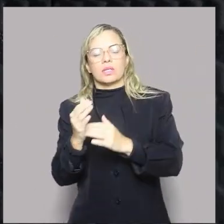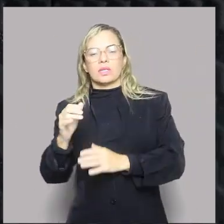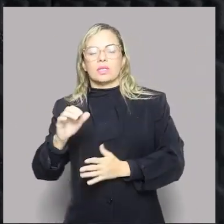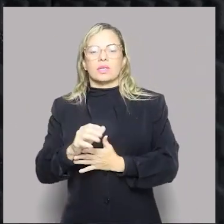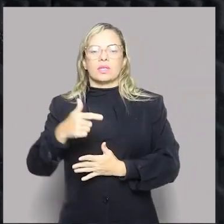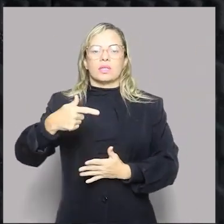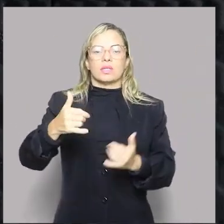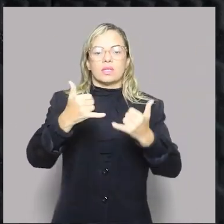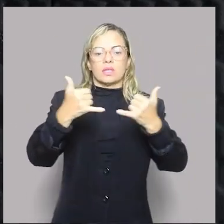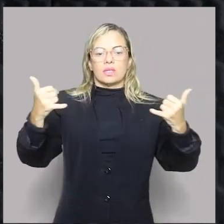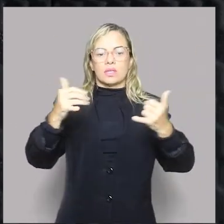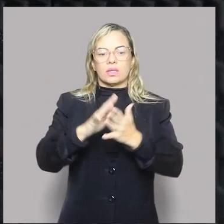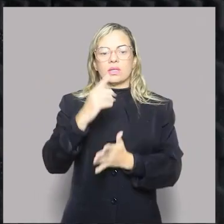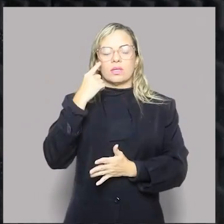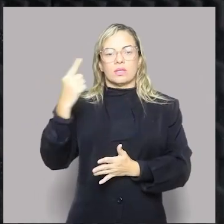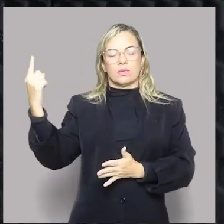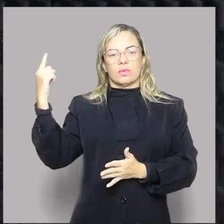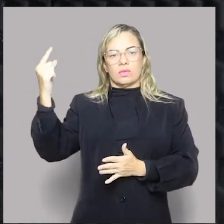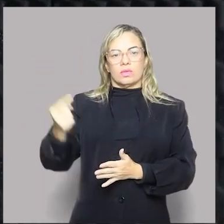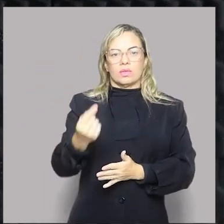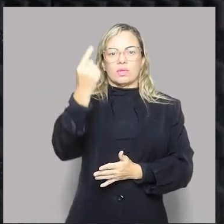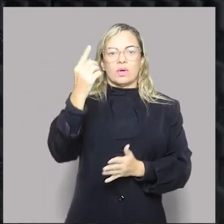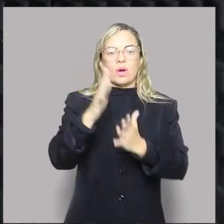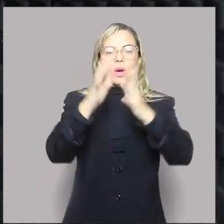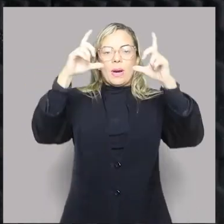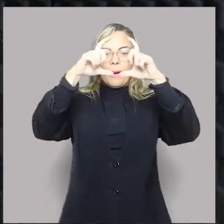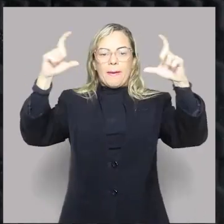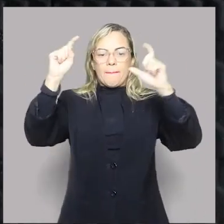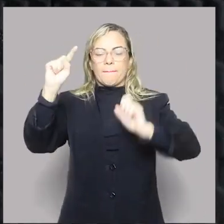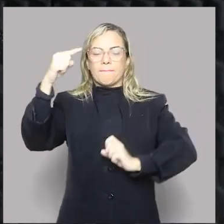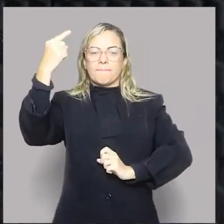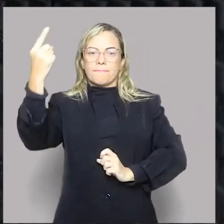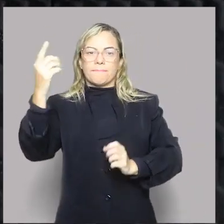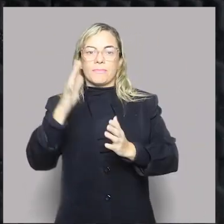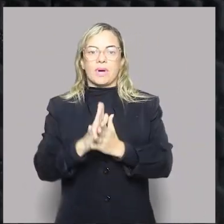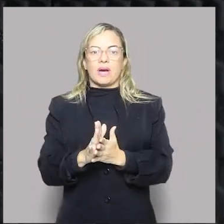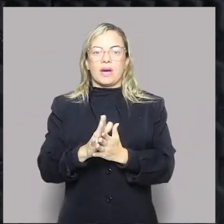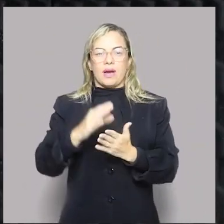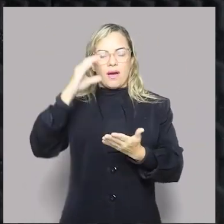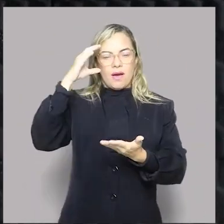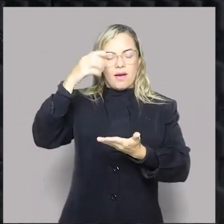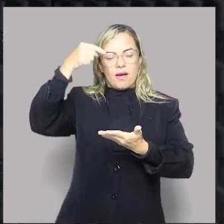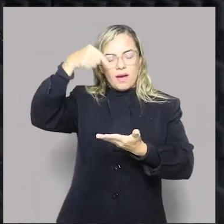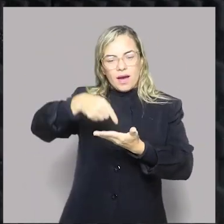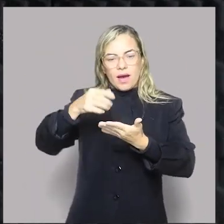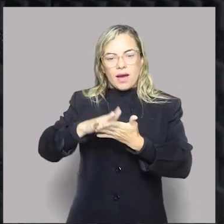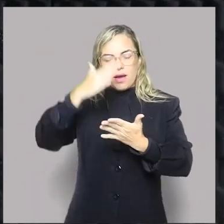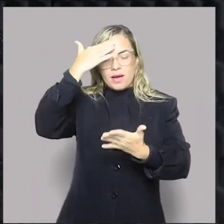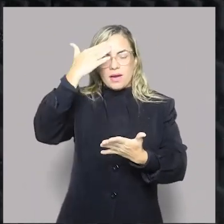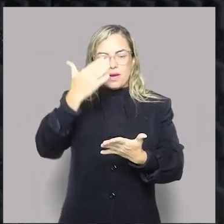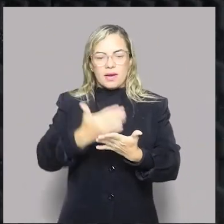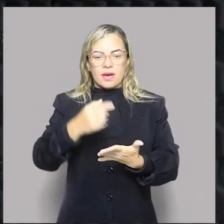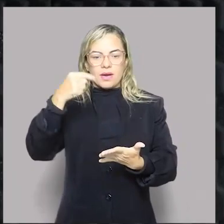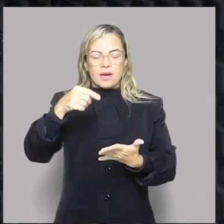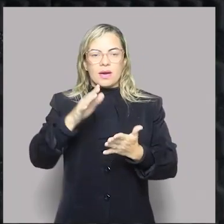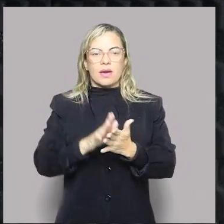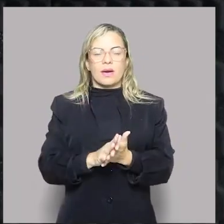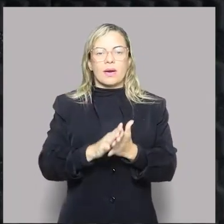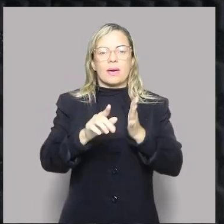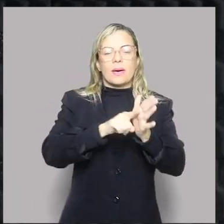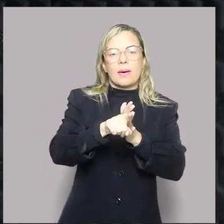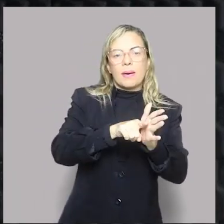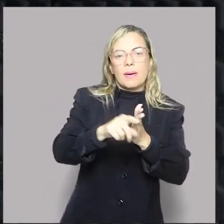parágrafos. Lá no edital, não tem expressamente ainda a quantidade de linhas que você vai utilizar, mas